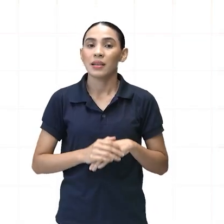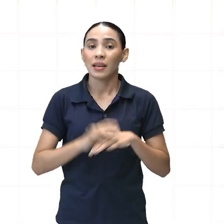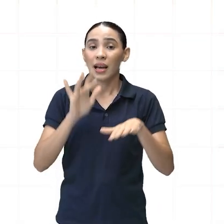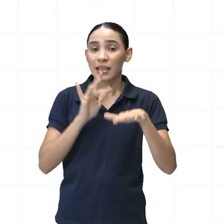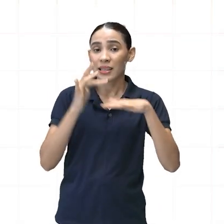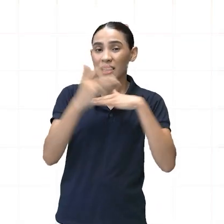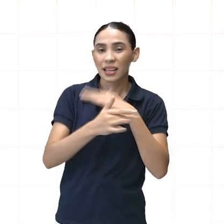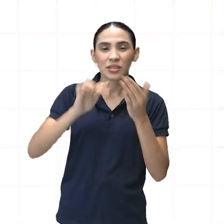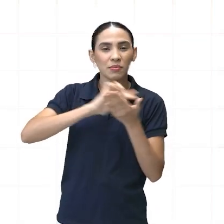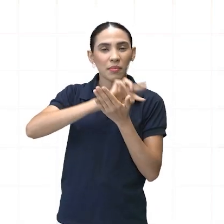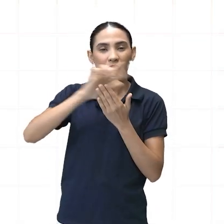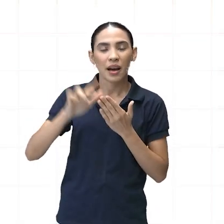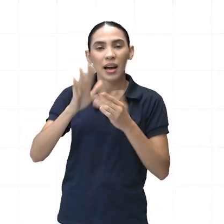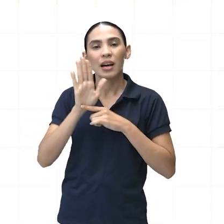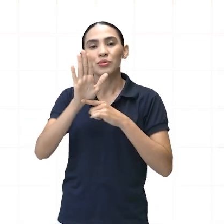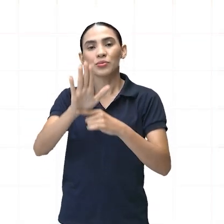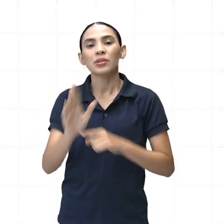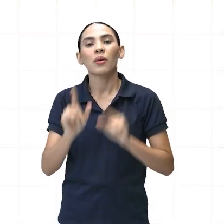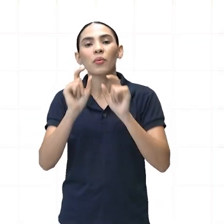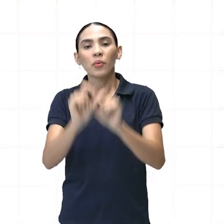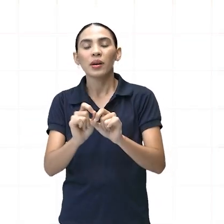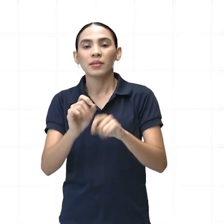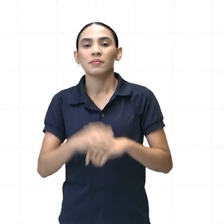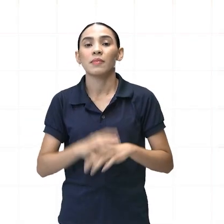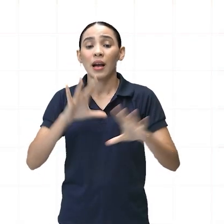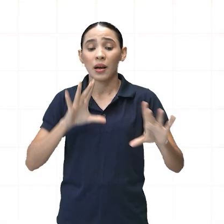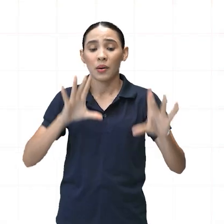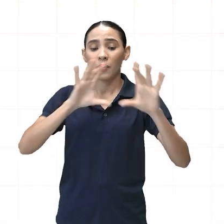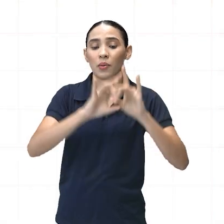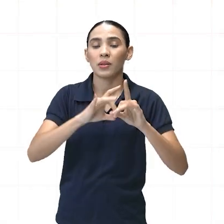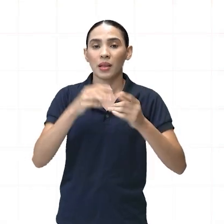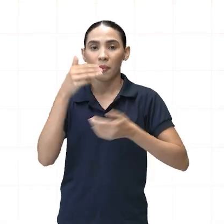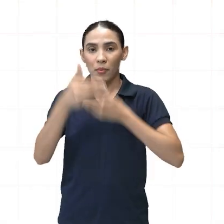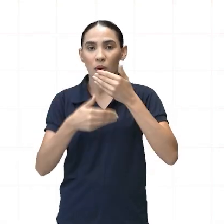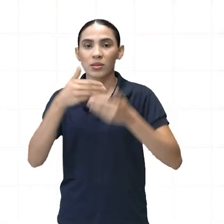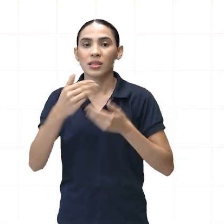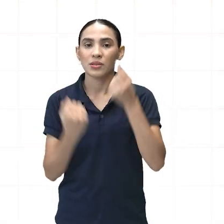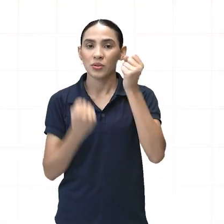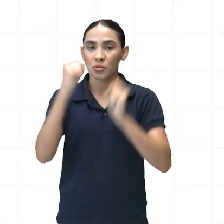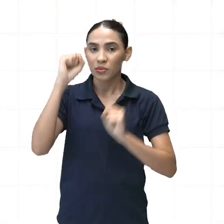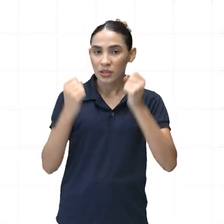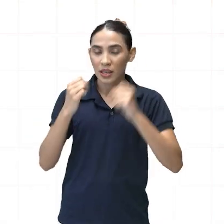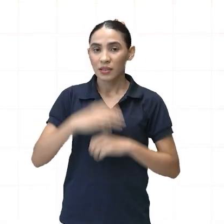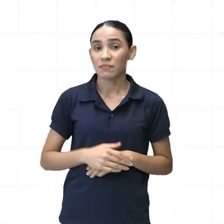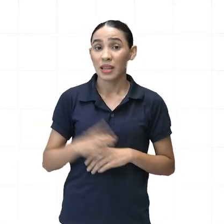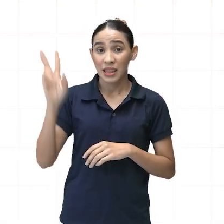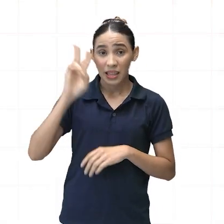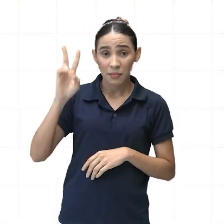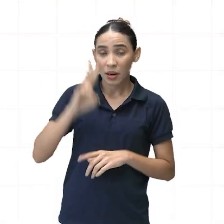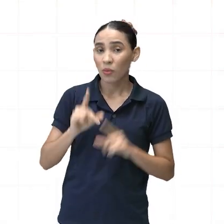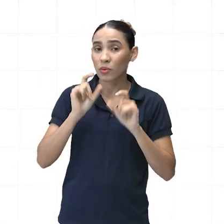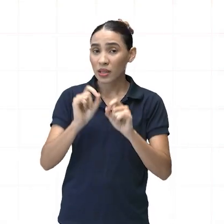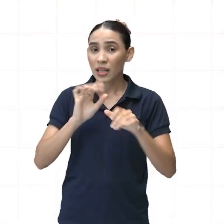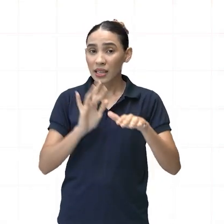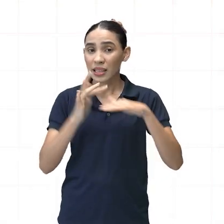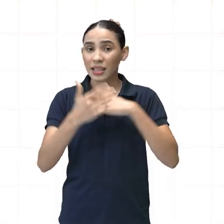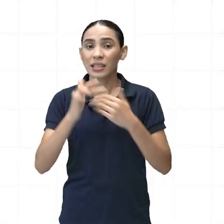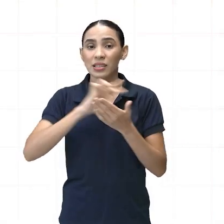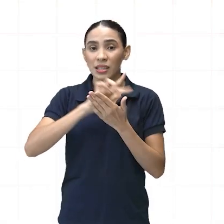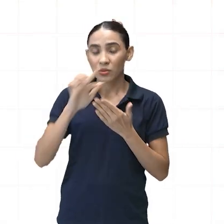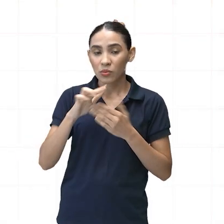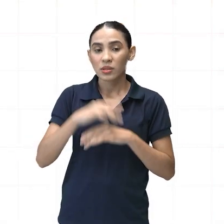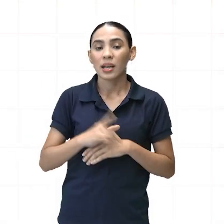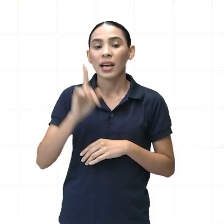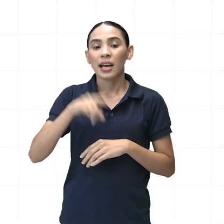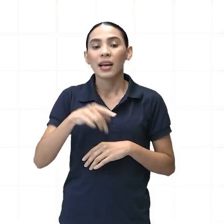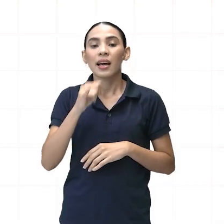internet das coisas está ajudando o quê? A conectar processos industriais. Vamos relembrar o que é a internet das coisas?